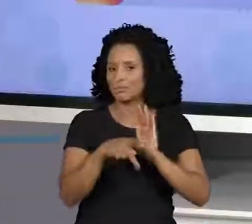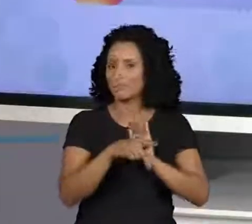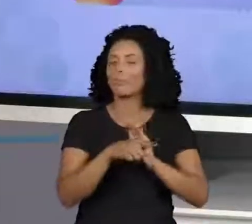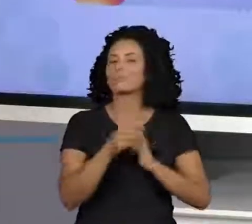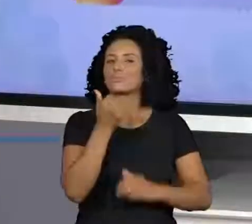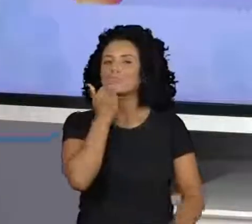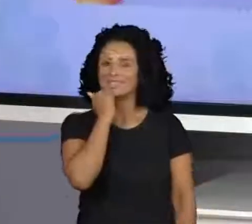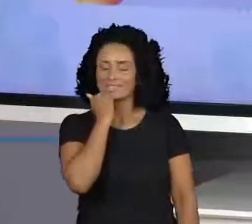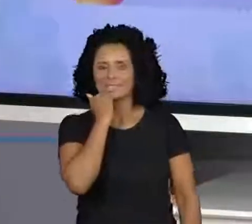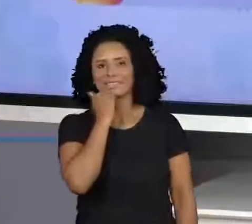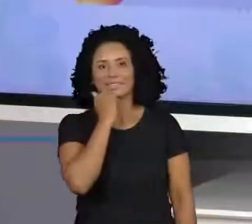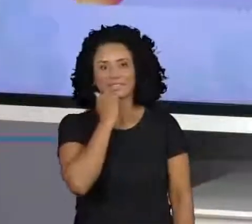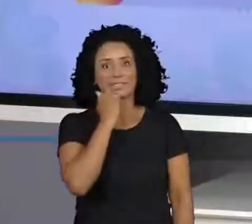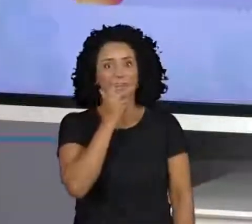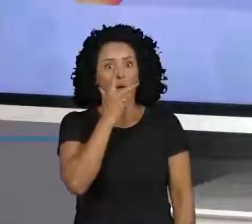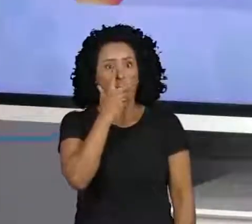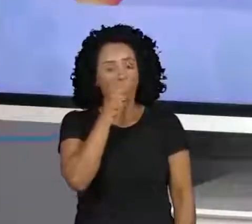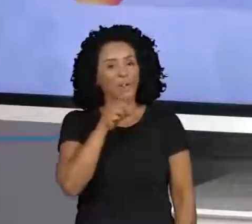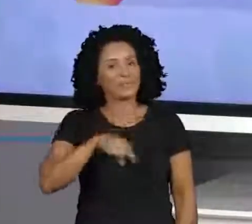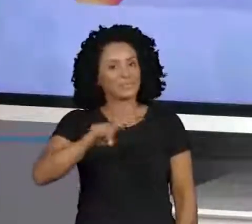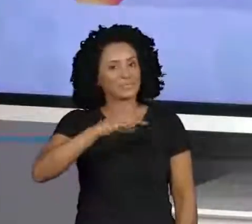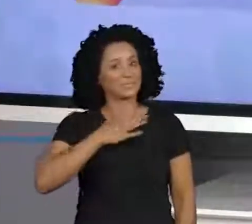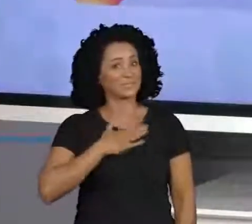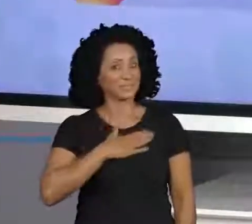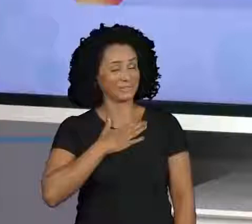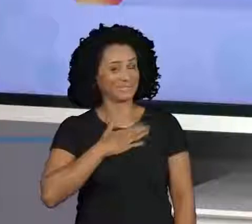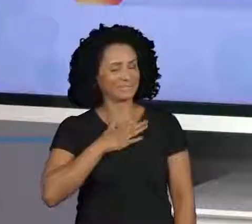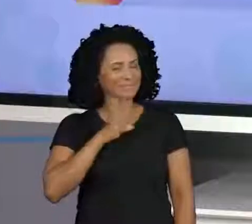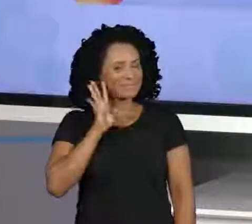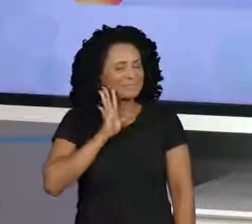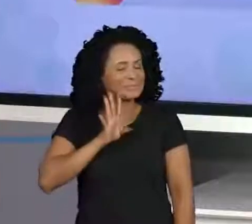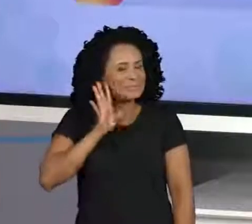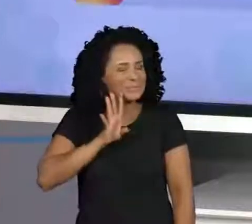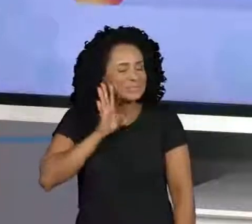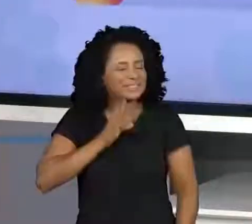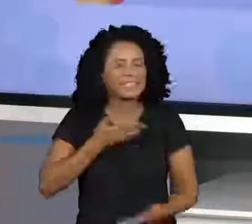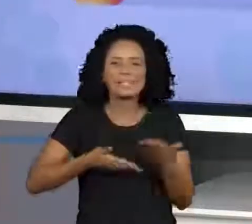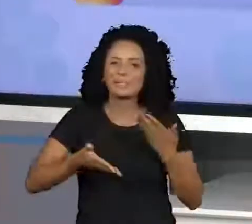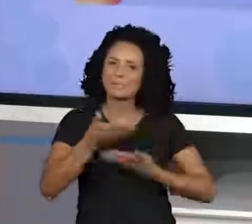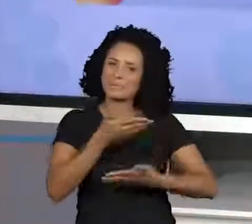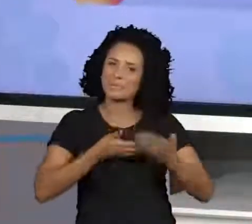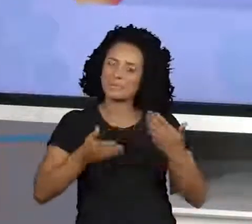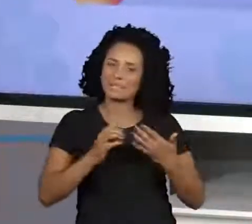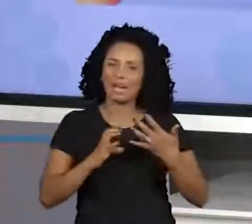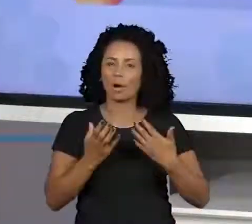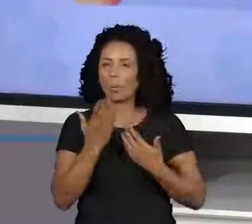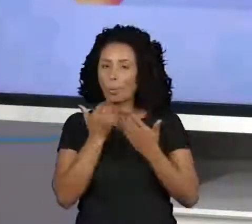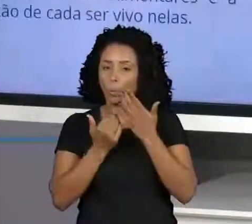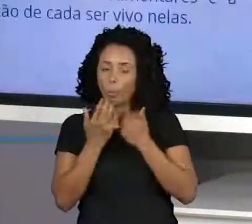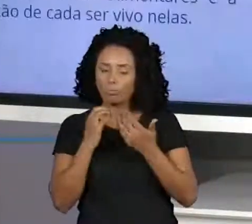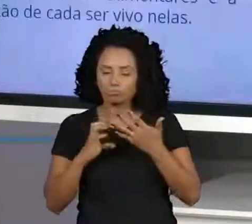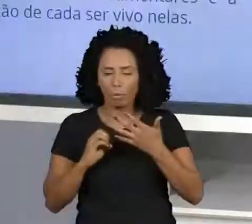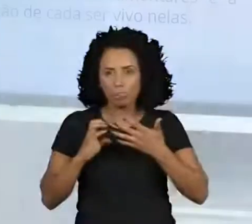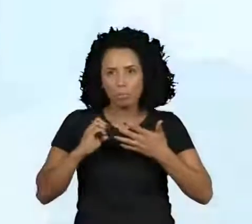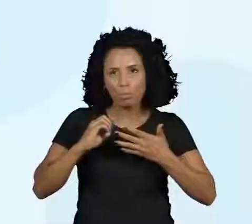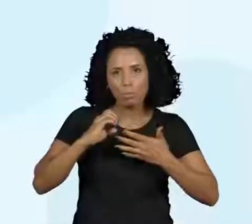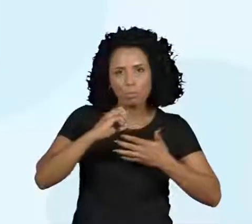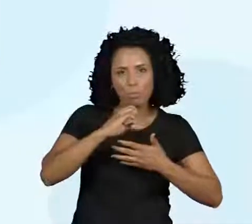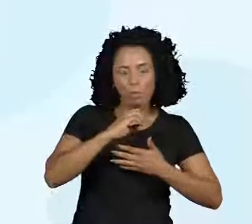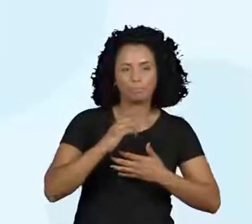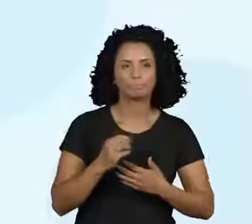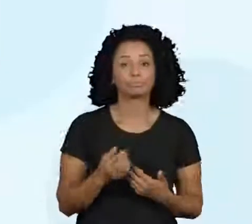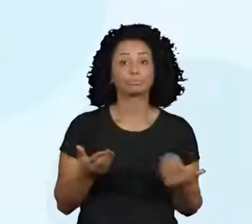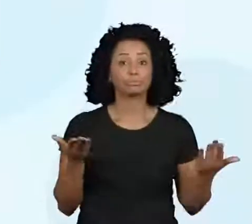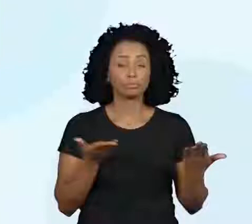olha, eu garanto para vocês, é super divertido, é muito legal conversar sobre cadeia alimentar. E aí, o que nós vamos